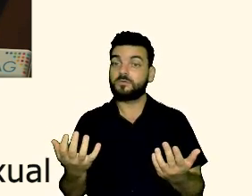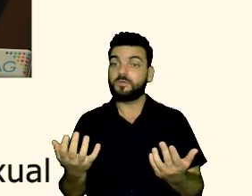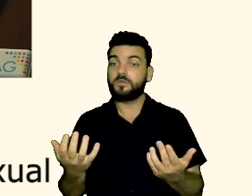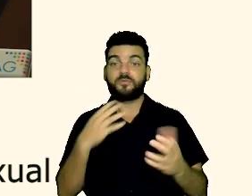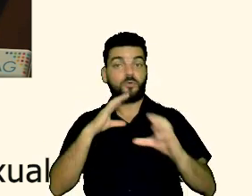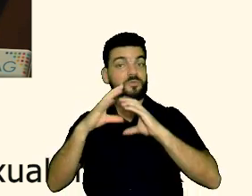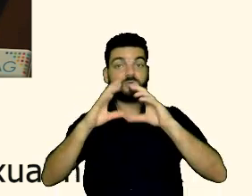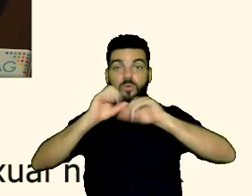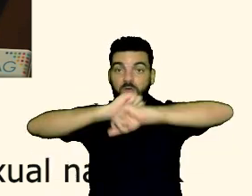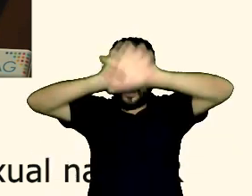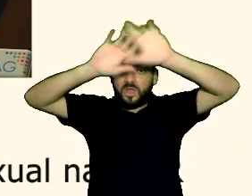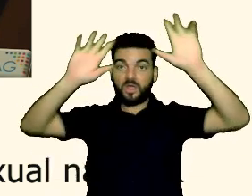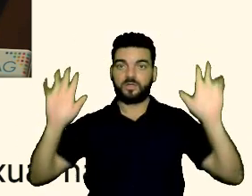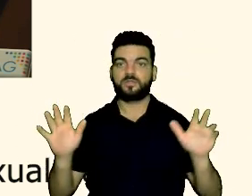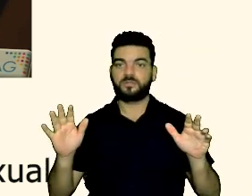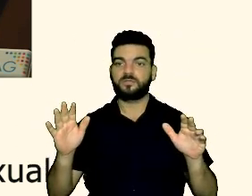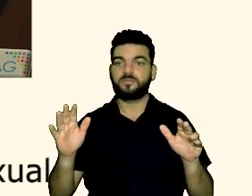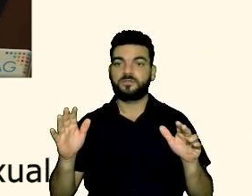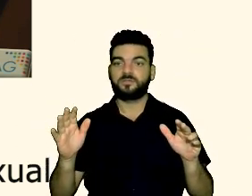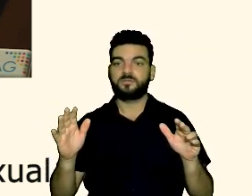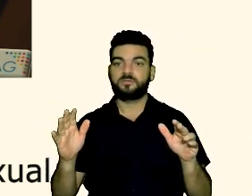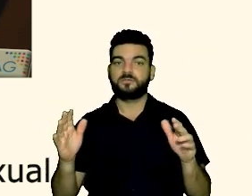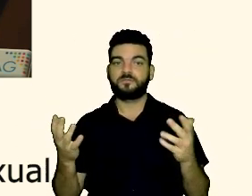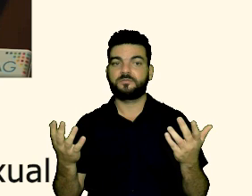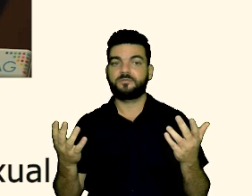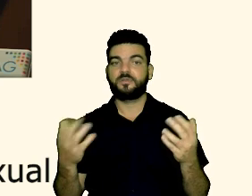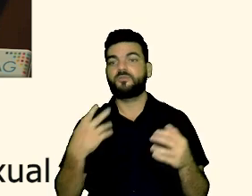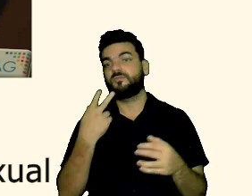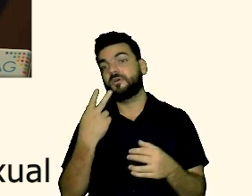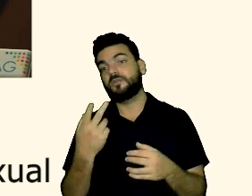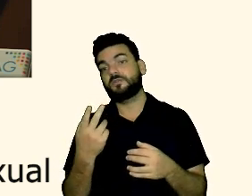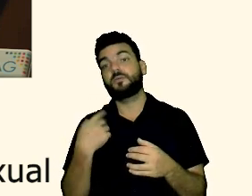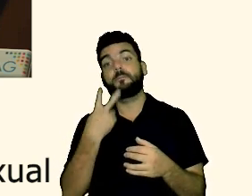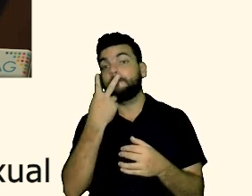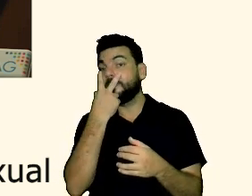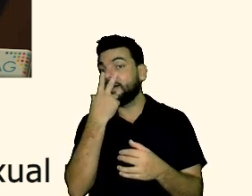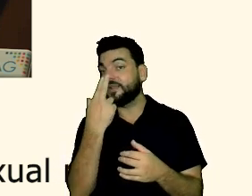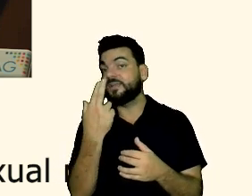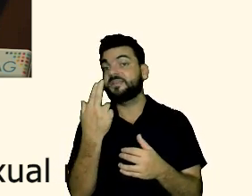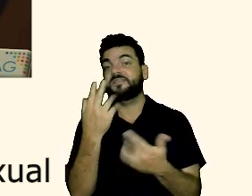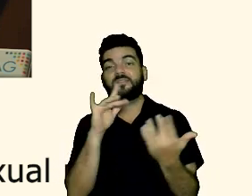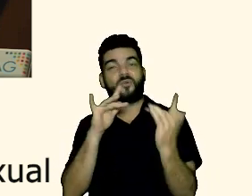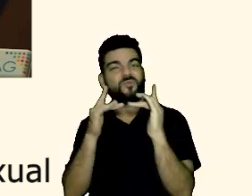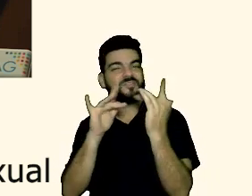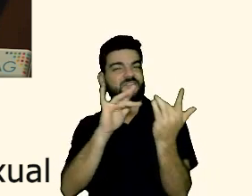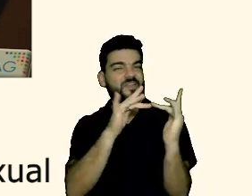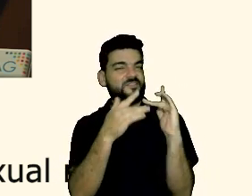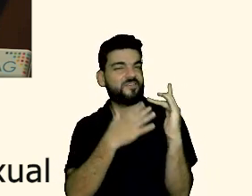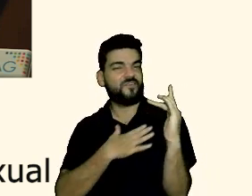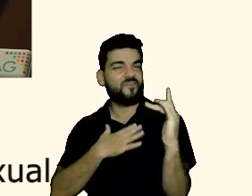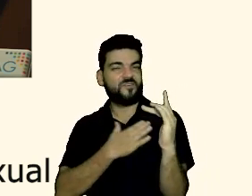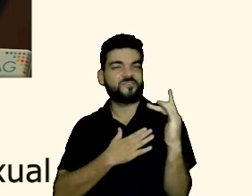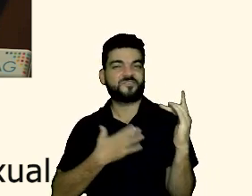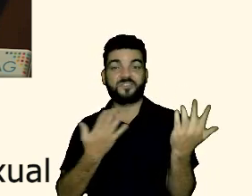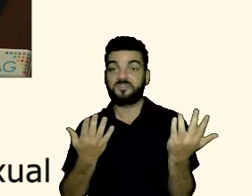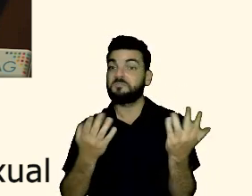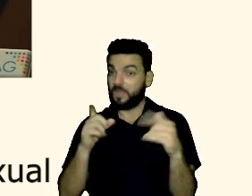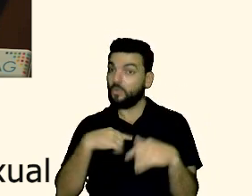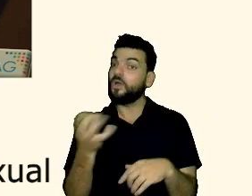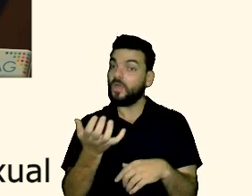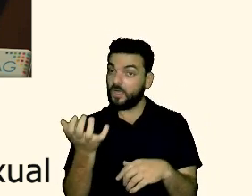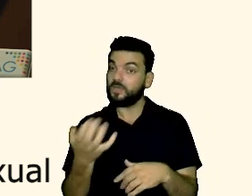de química, né, desse contato, quero muito ser compreendida, mas se eu não deixar claro a